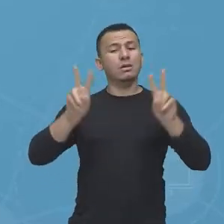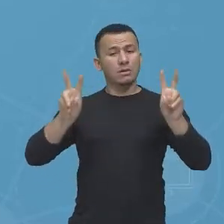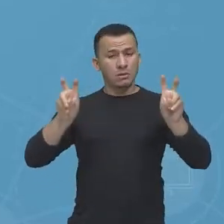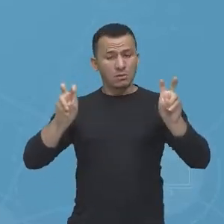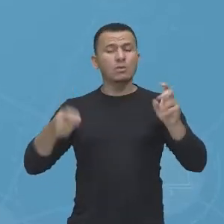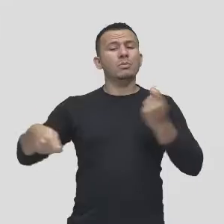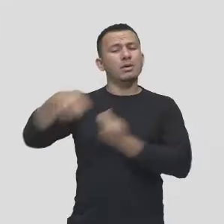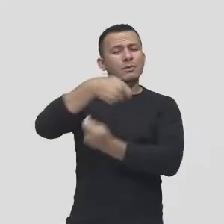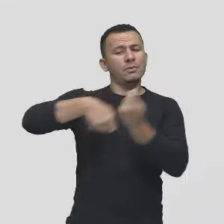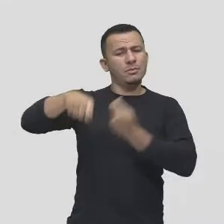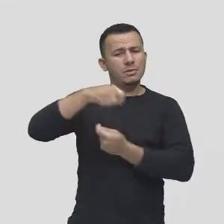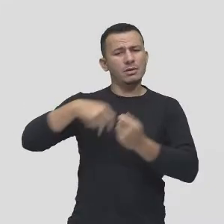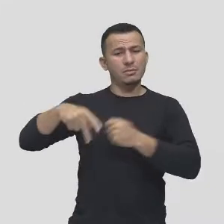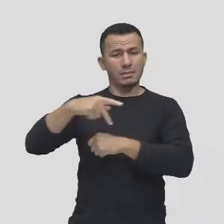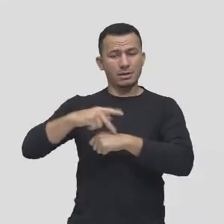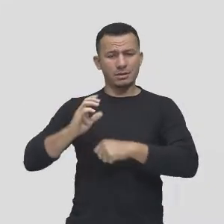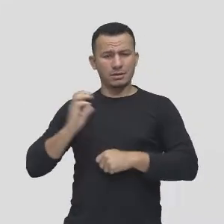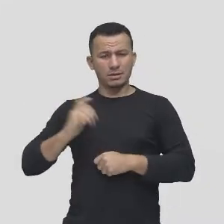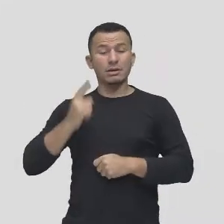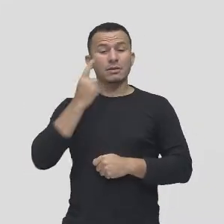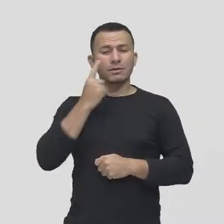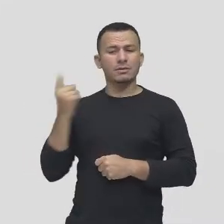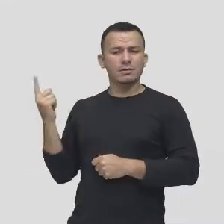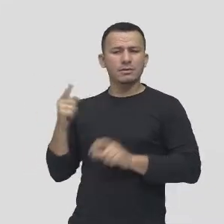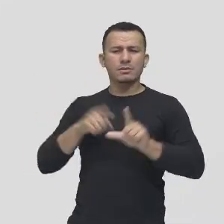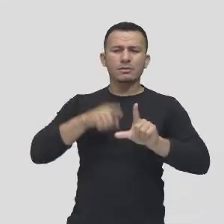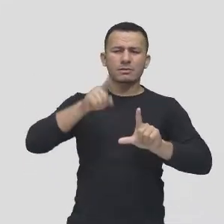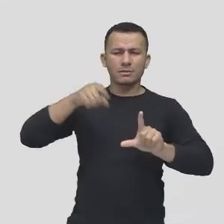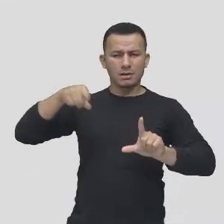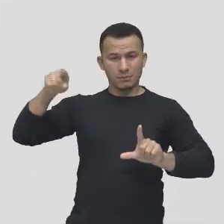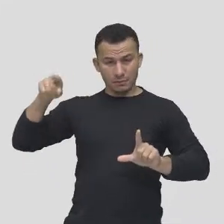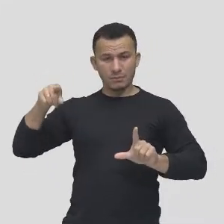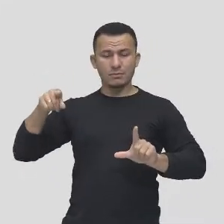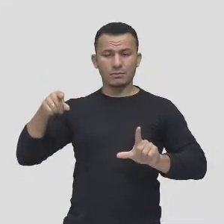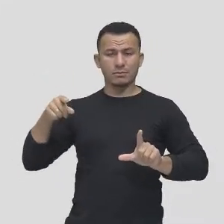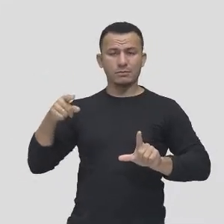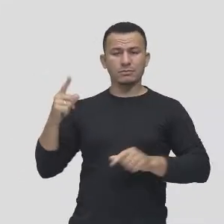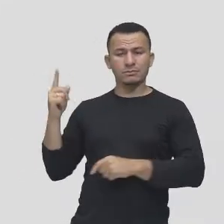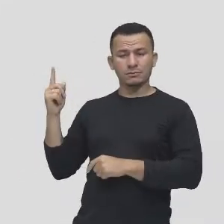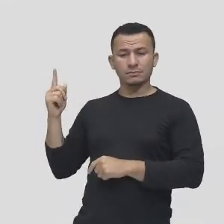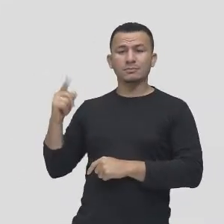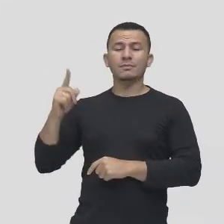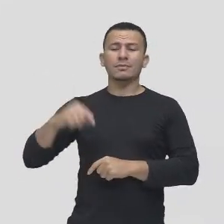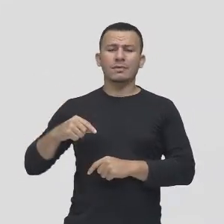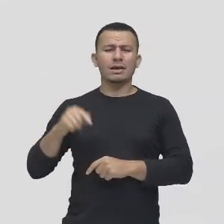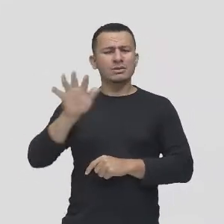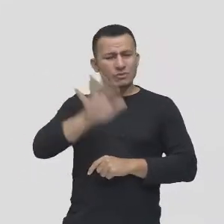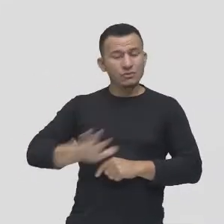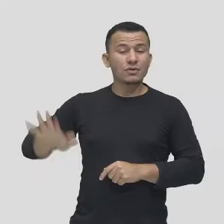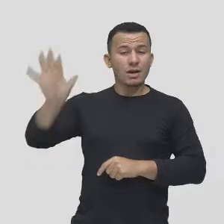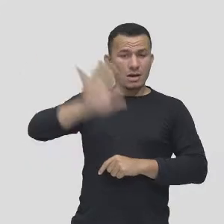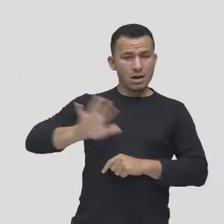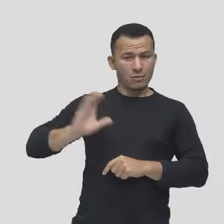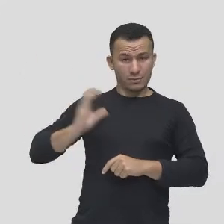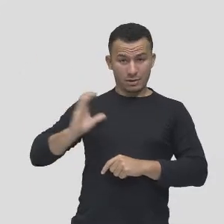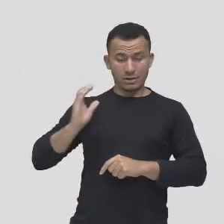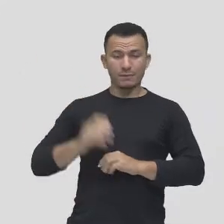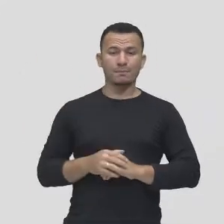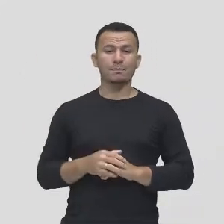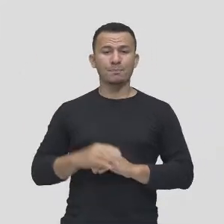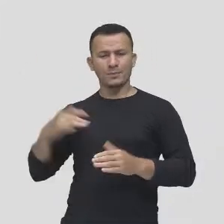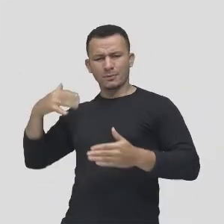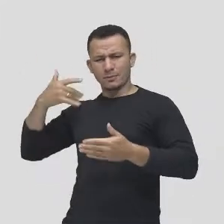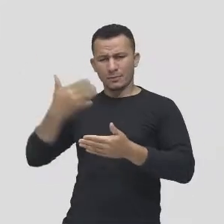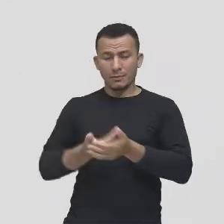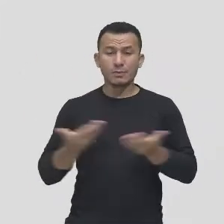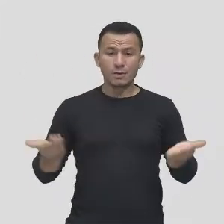à economia do Canadá. Esses dados que vocês estão vendo aí na tela são dados mais gerais, né? Até hoje, pessoal, o